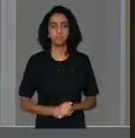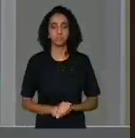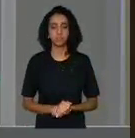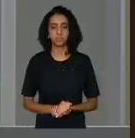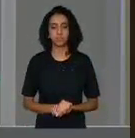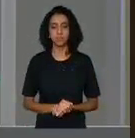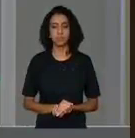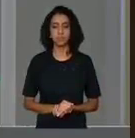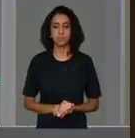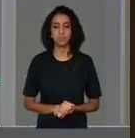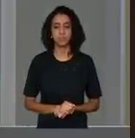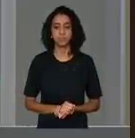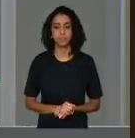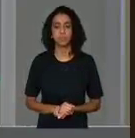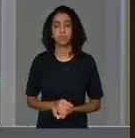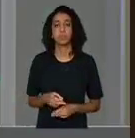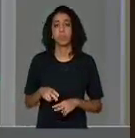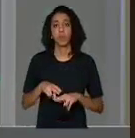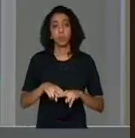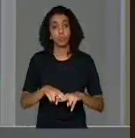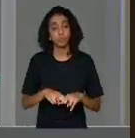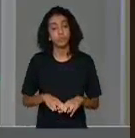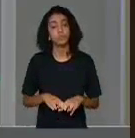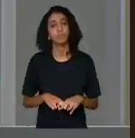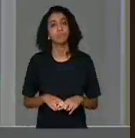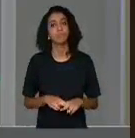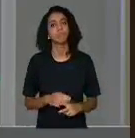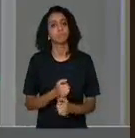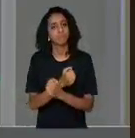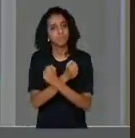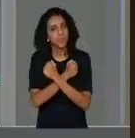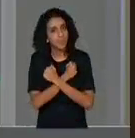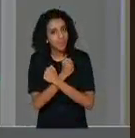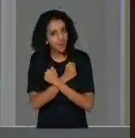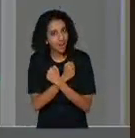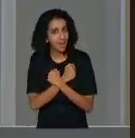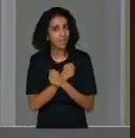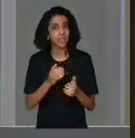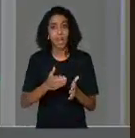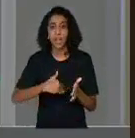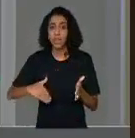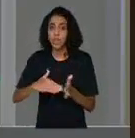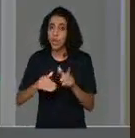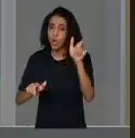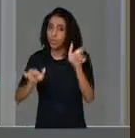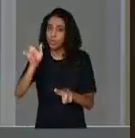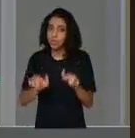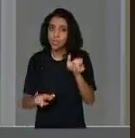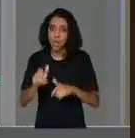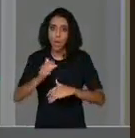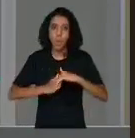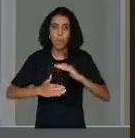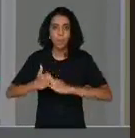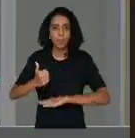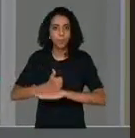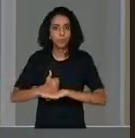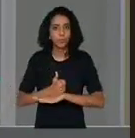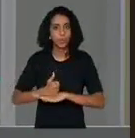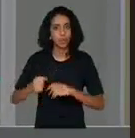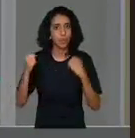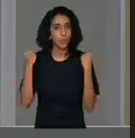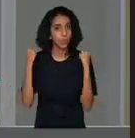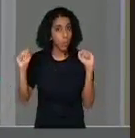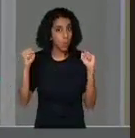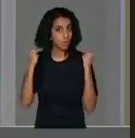Portanto, aqui vai o meu abraço a todos os educadores físicos, a todos